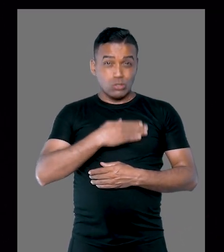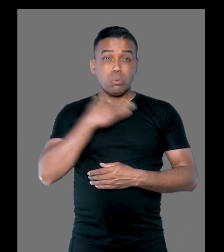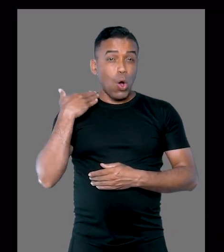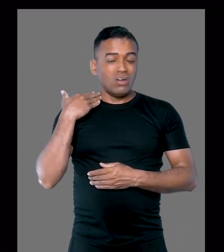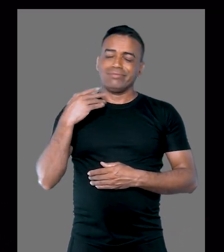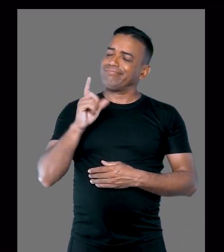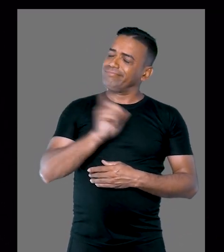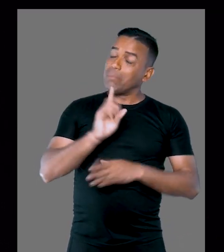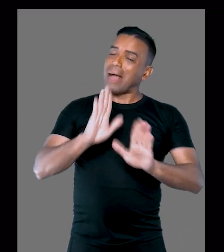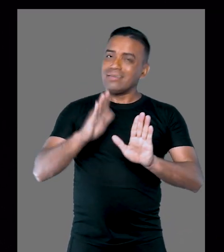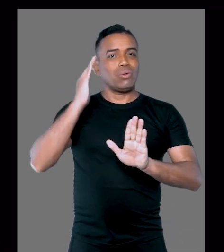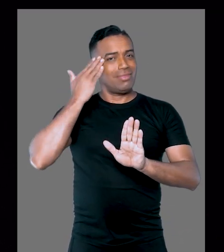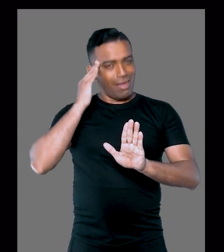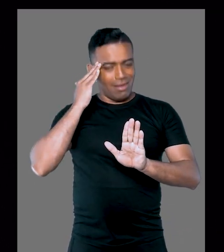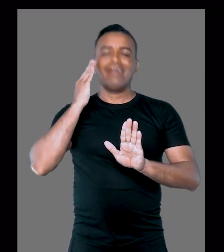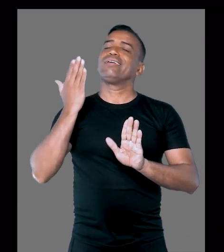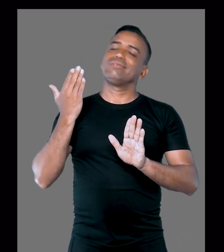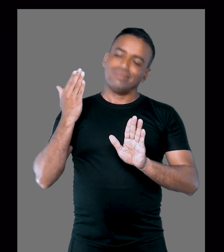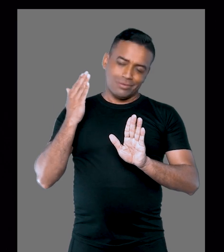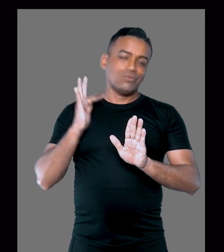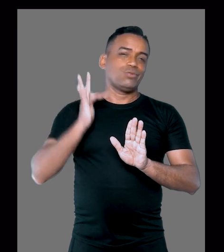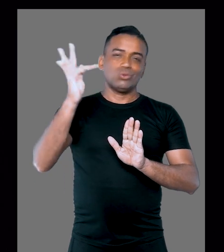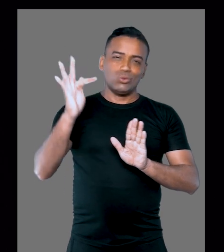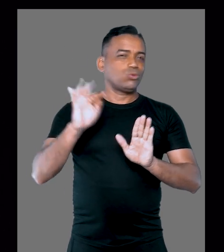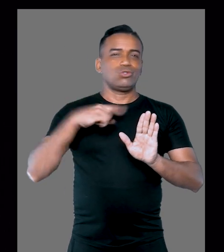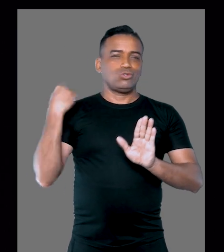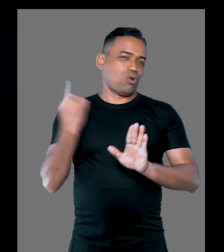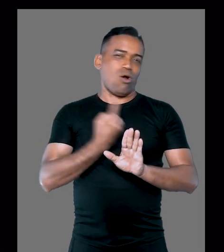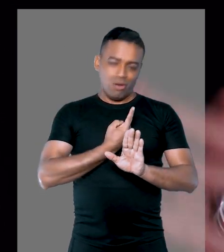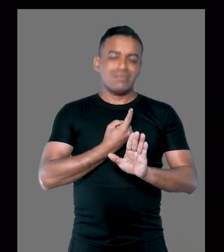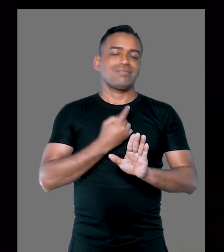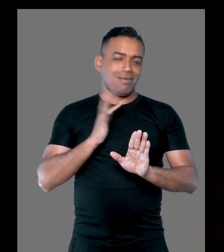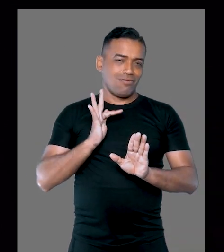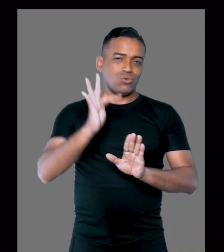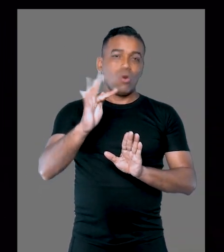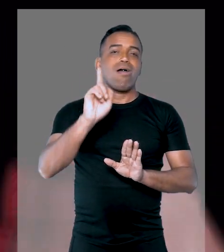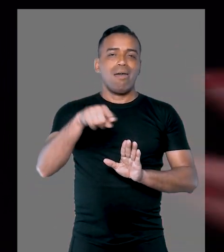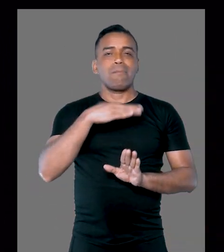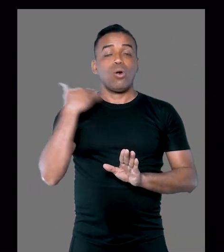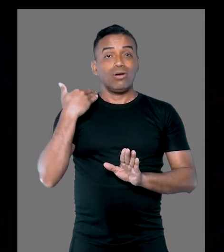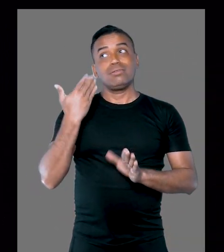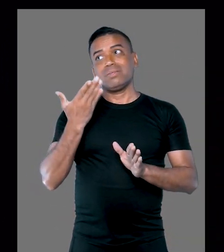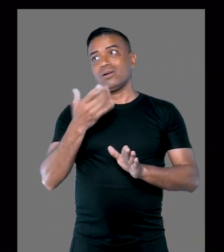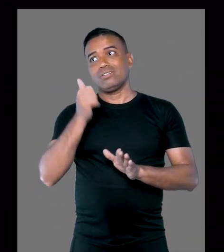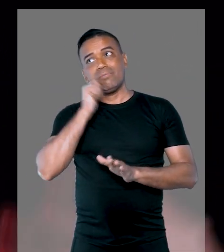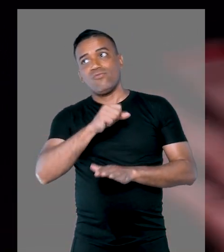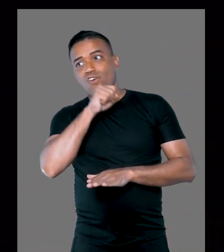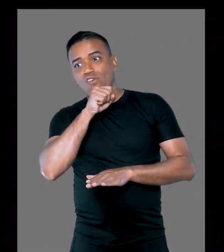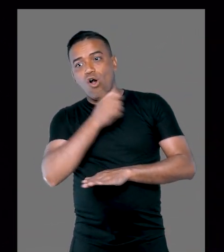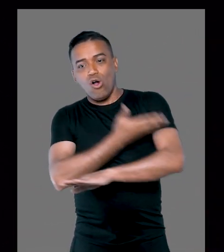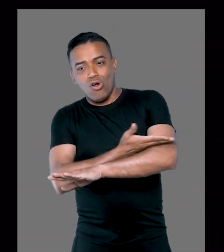coisas acontecem. E, assim, pelo fato da minha avó ser delicada e ter esse cuidado e ser